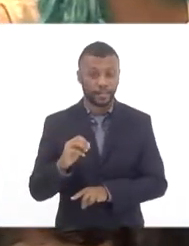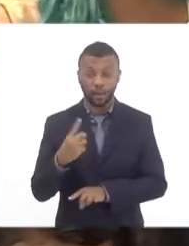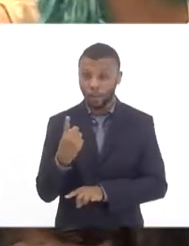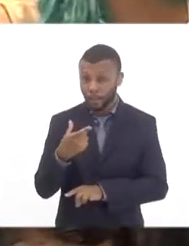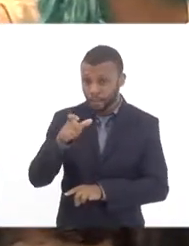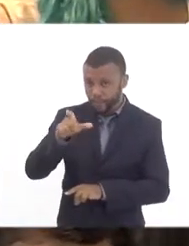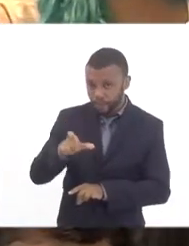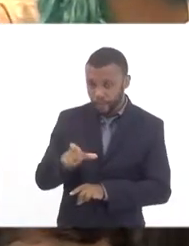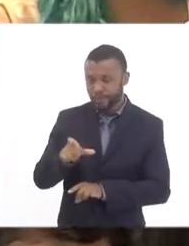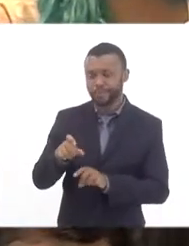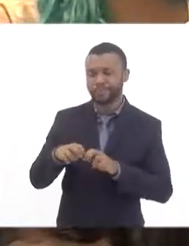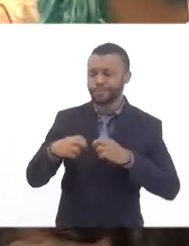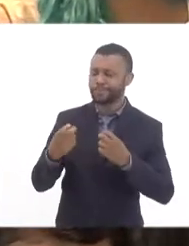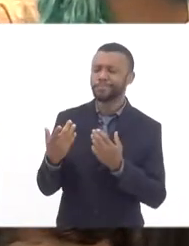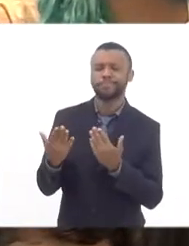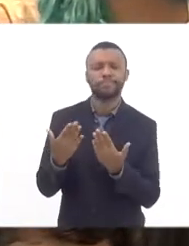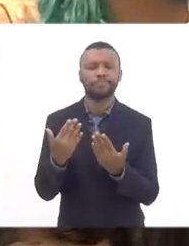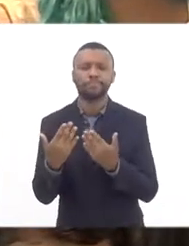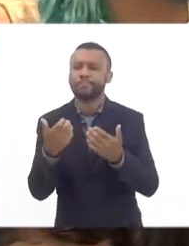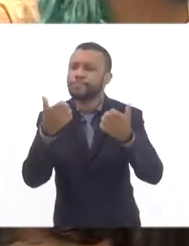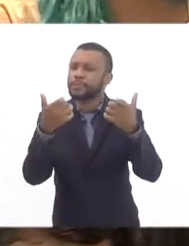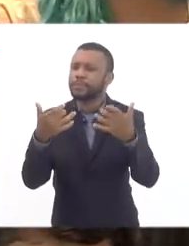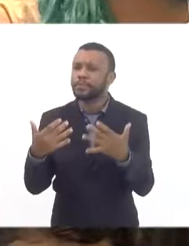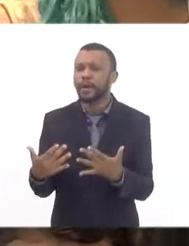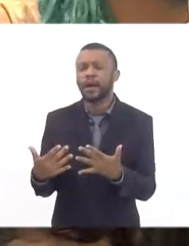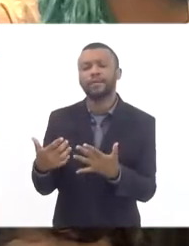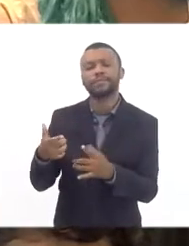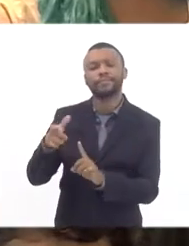roda comentava que ele faz